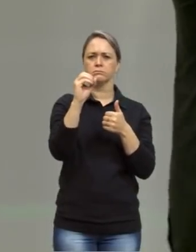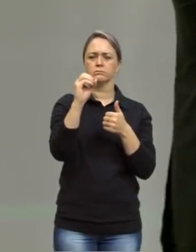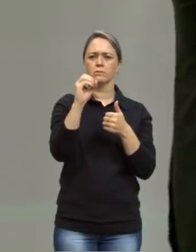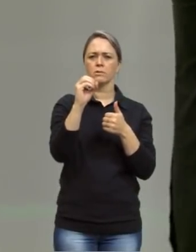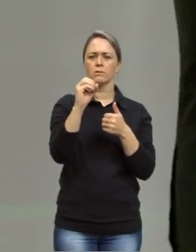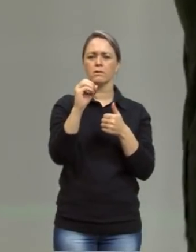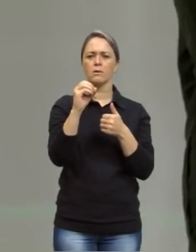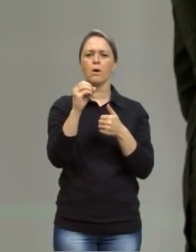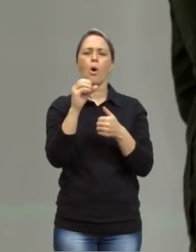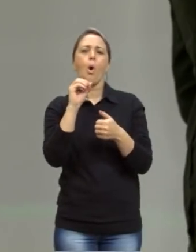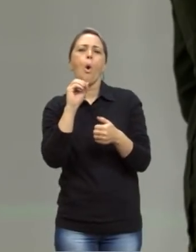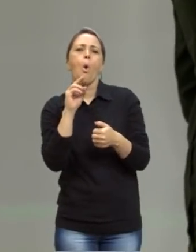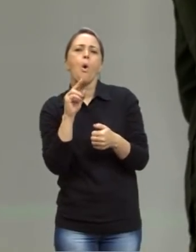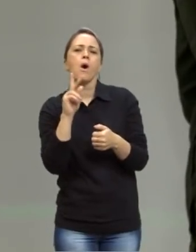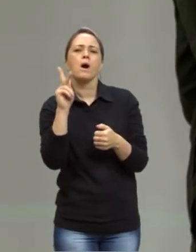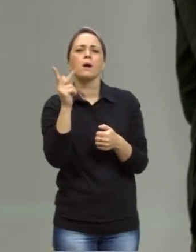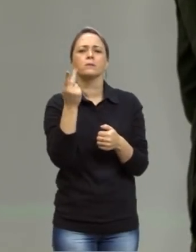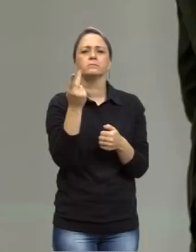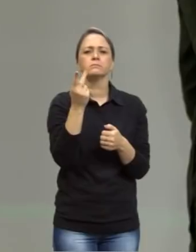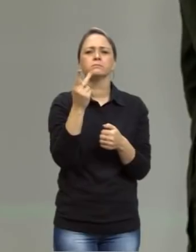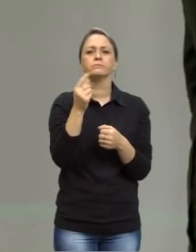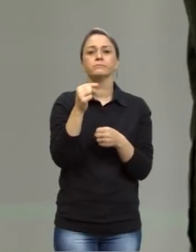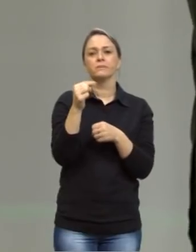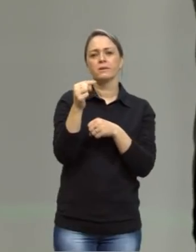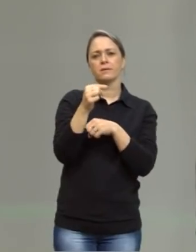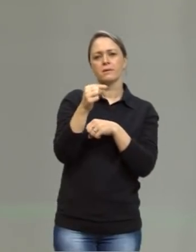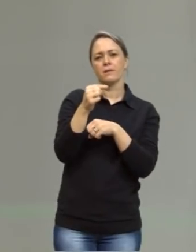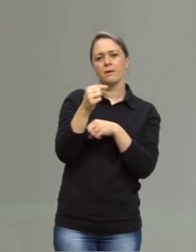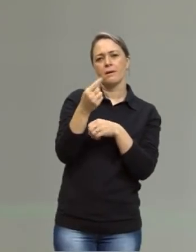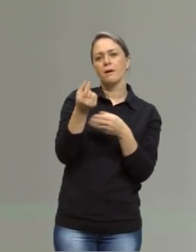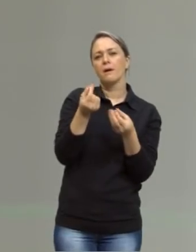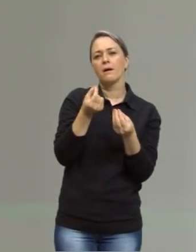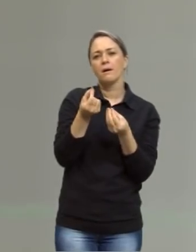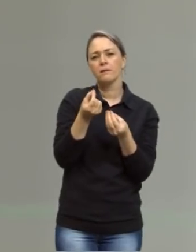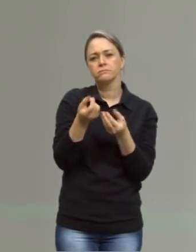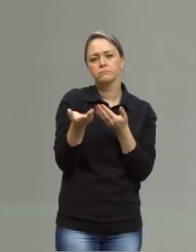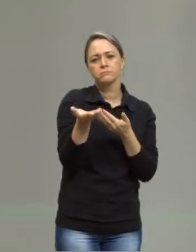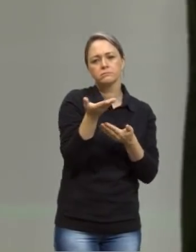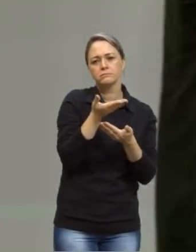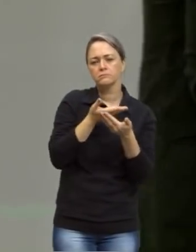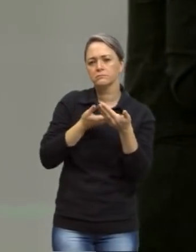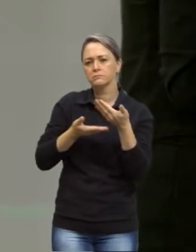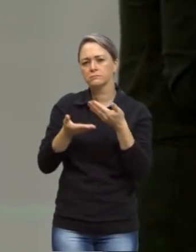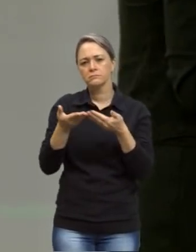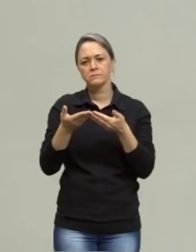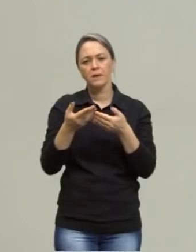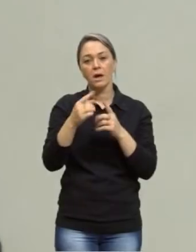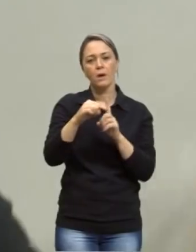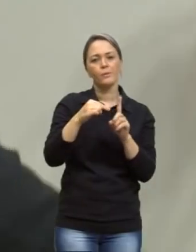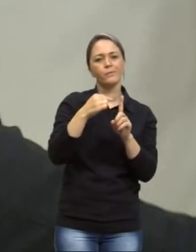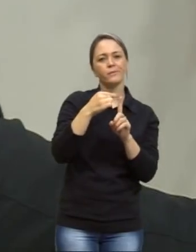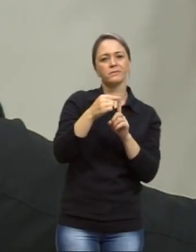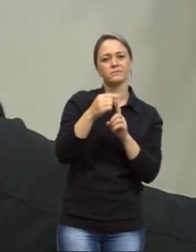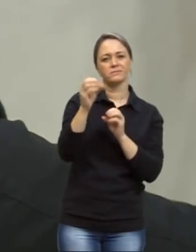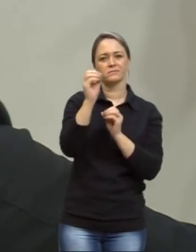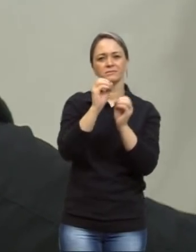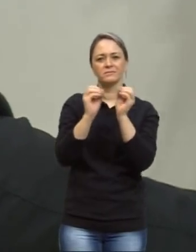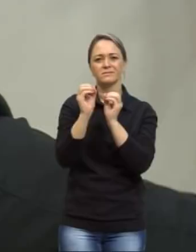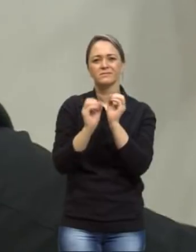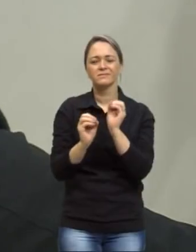próximo do hidrogênio se ele é carga negativa ele vai ter integração com o lado positivo da molécula